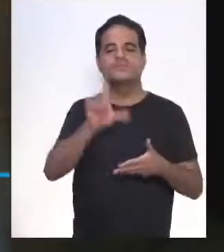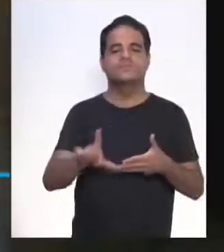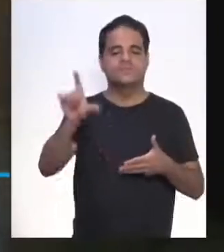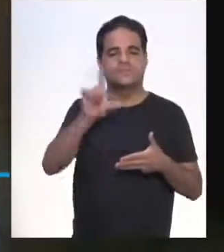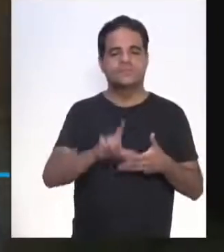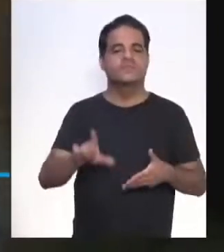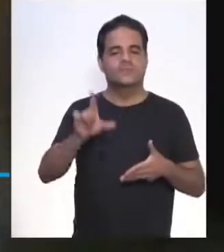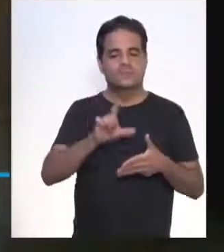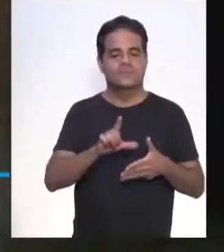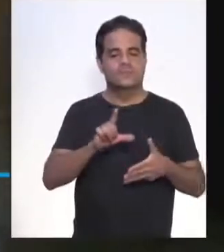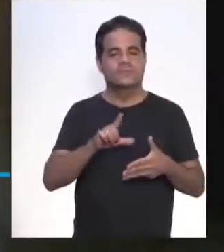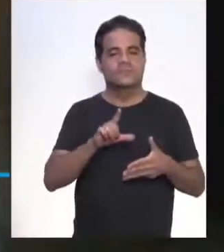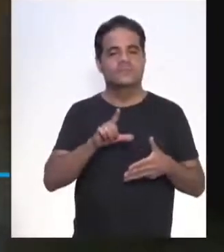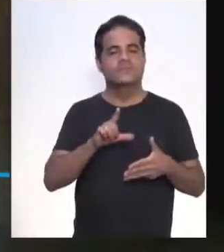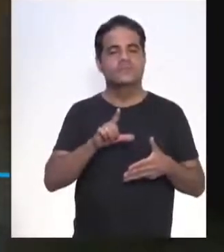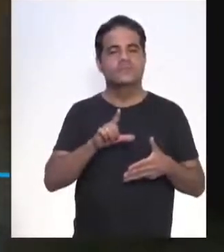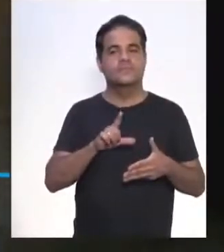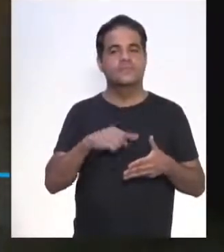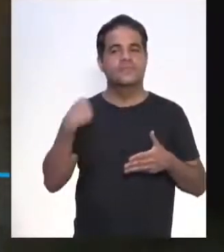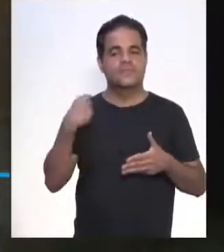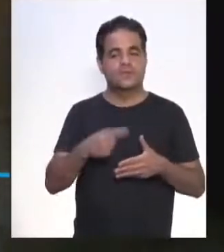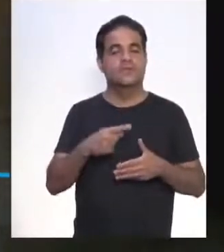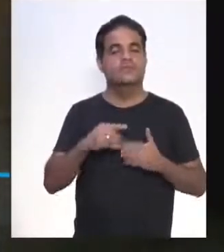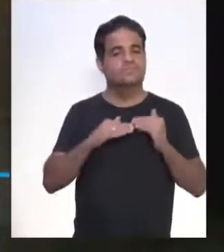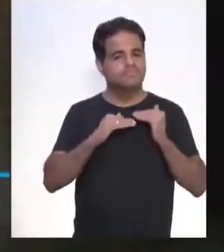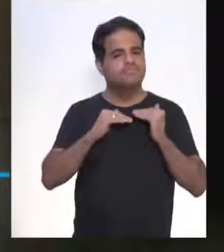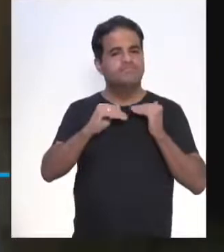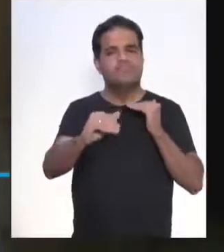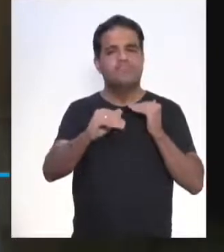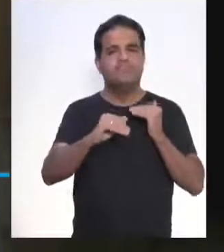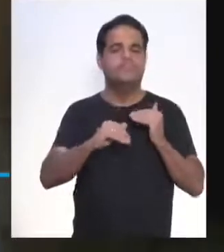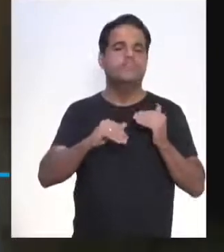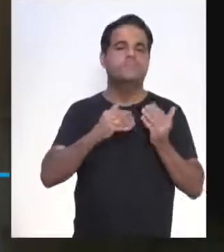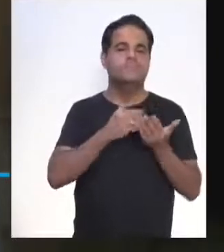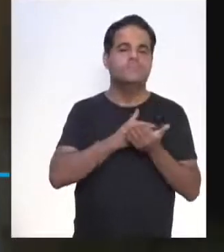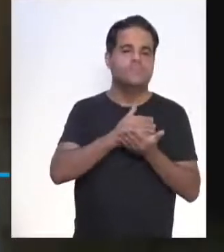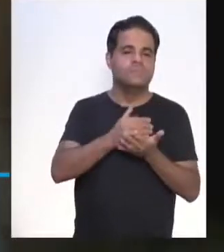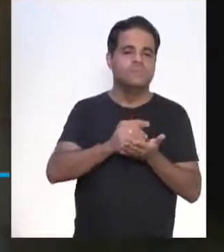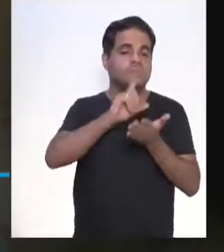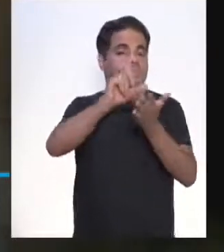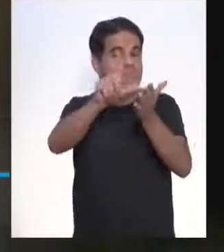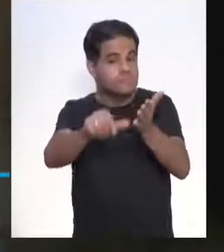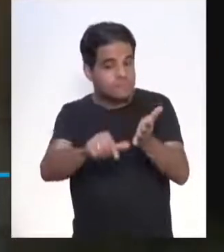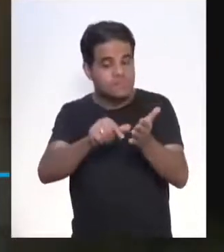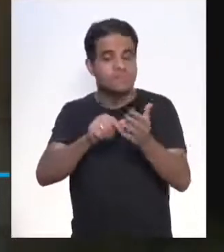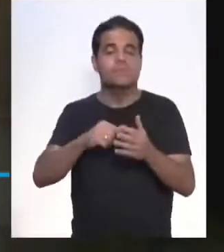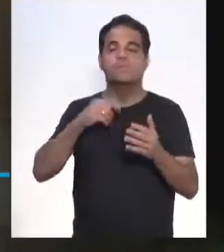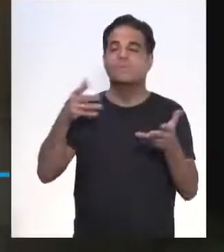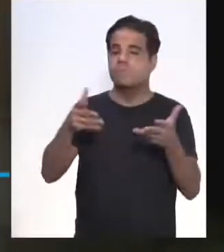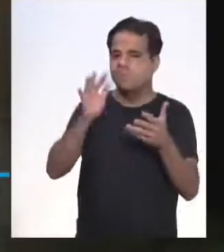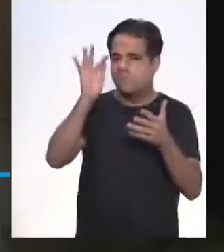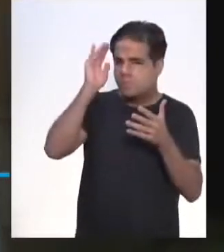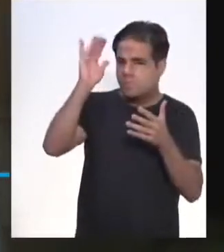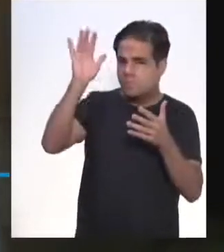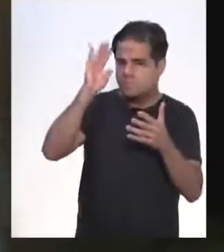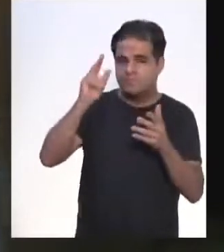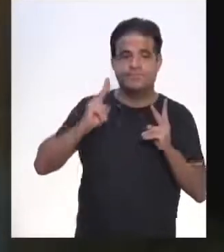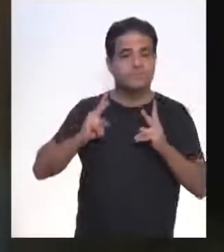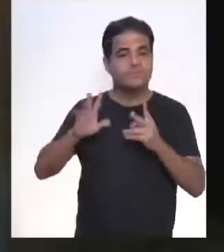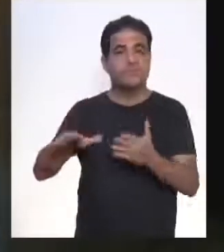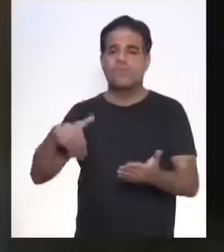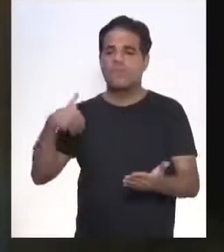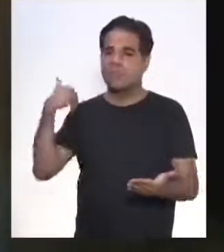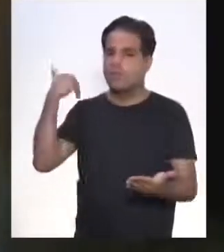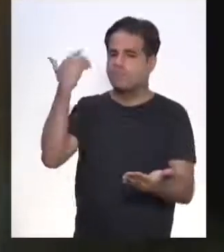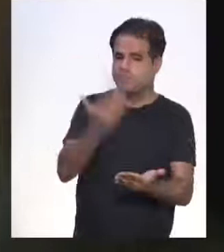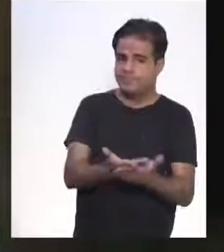então, na linha cronológica, ela se inicia posteriormente à filosofia moderna, ela perdura